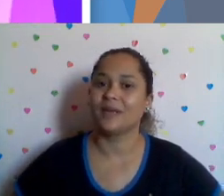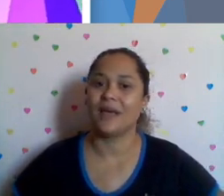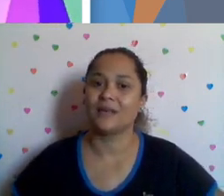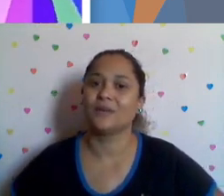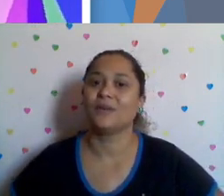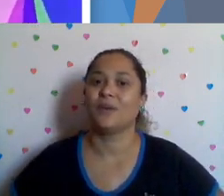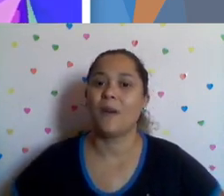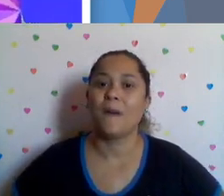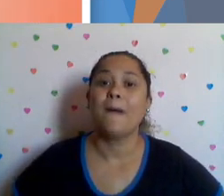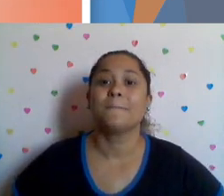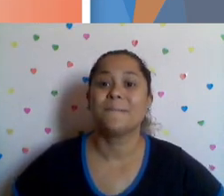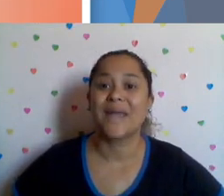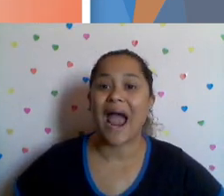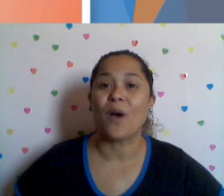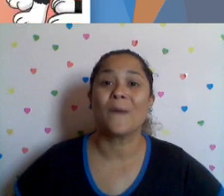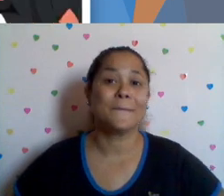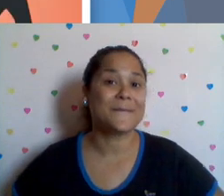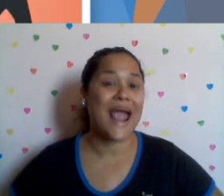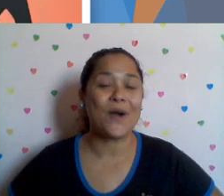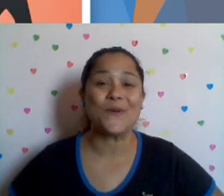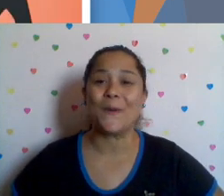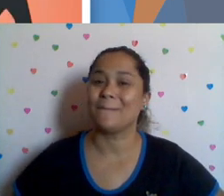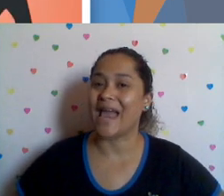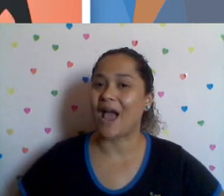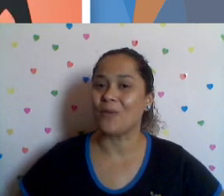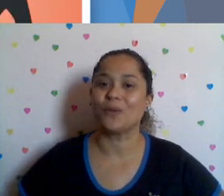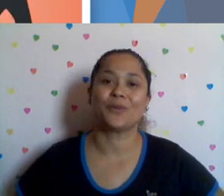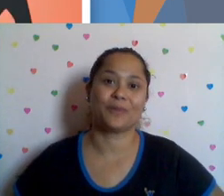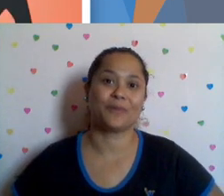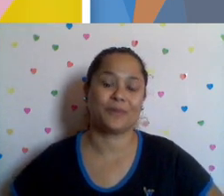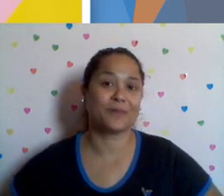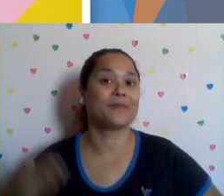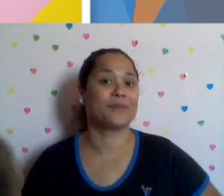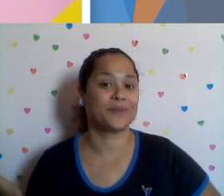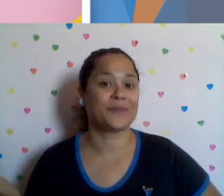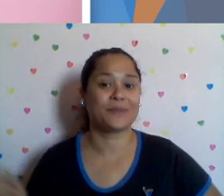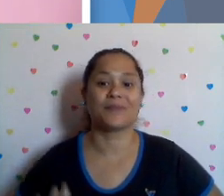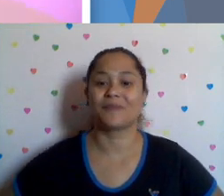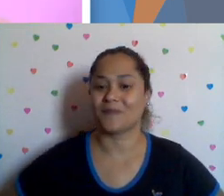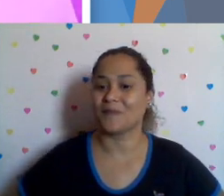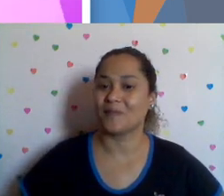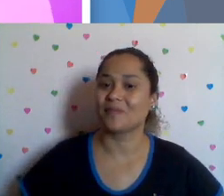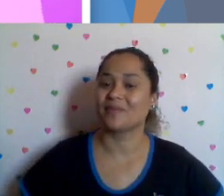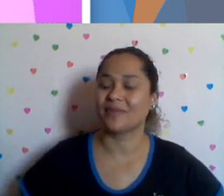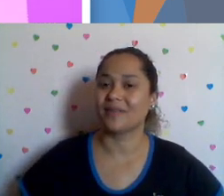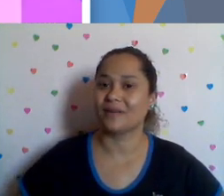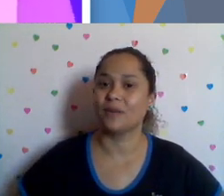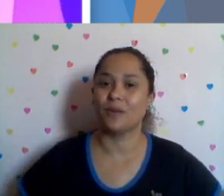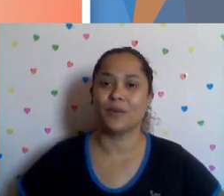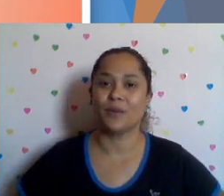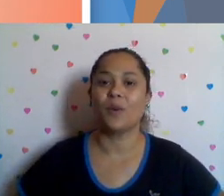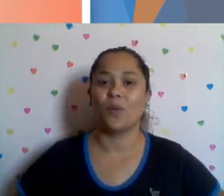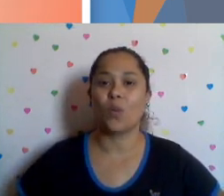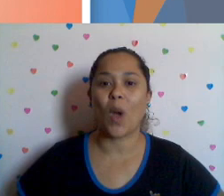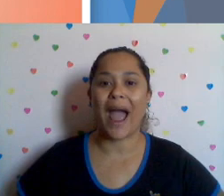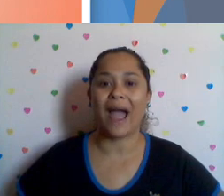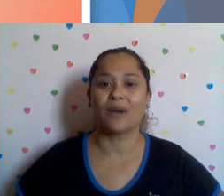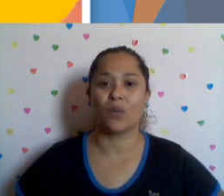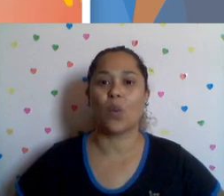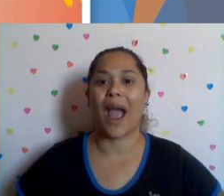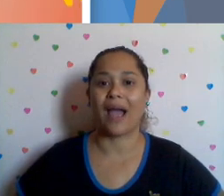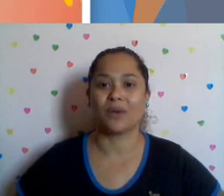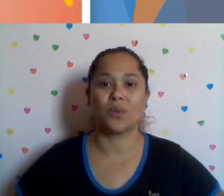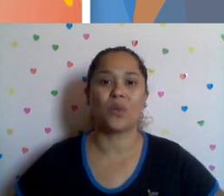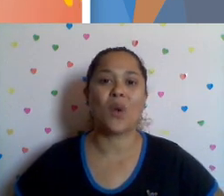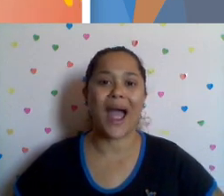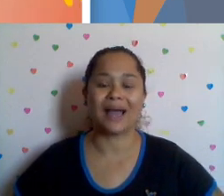o gato? Miau, miau, miau. E agora o pato? Quá,